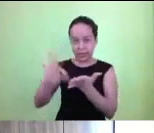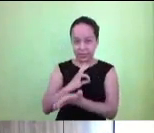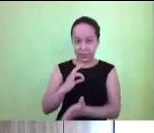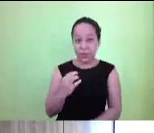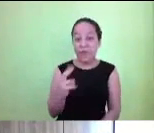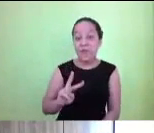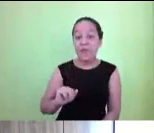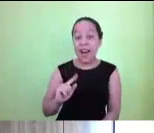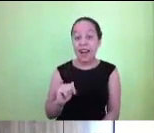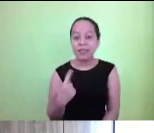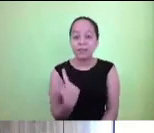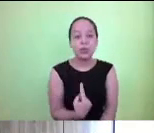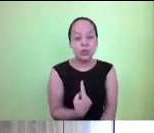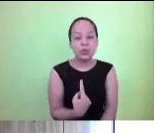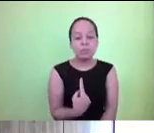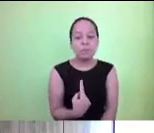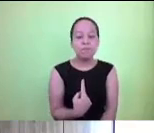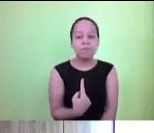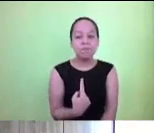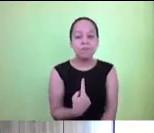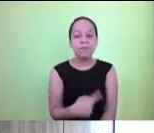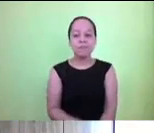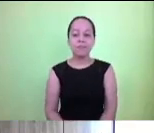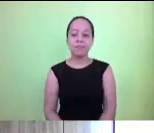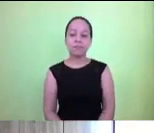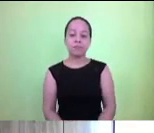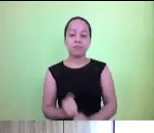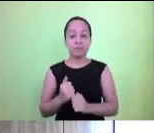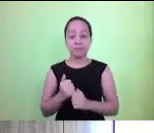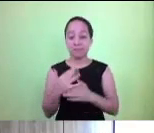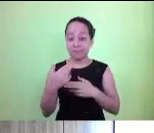1 vaga. Vamos gerar a lista.